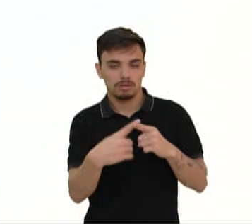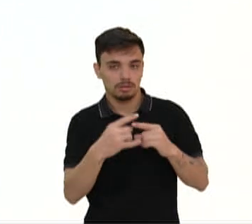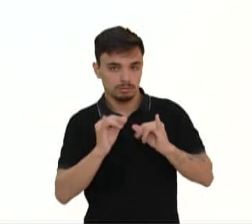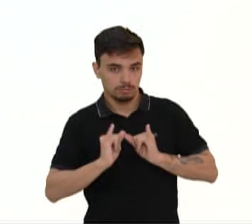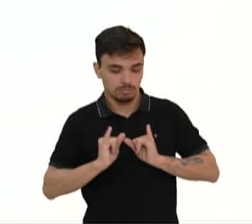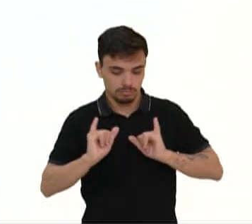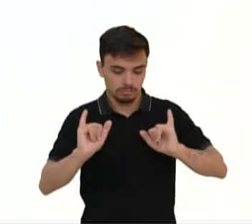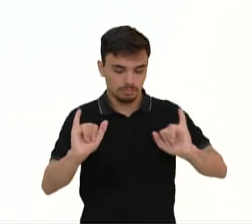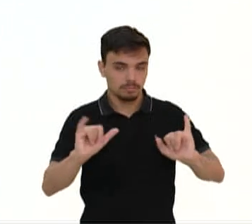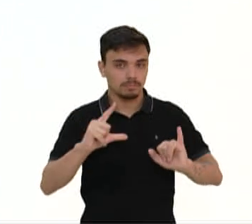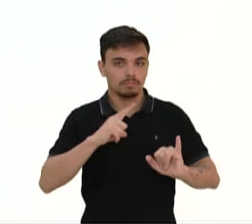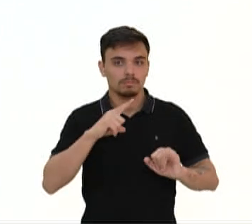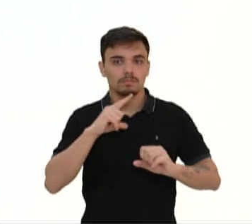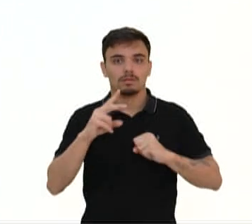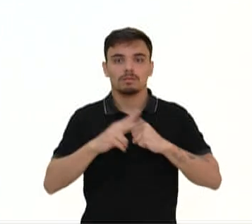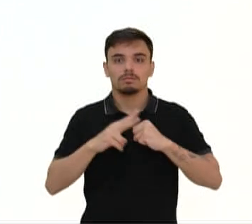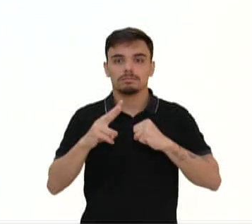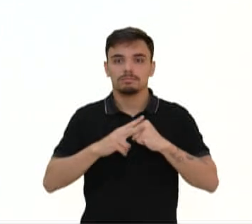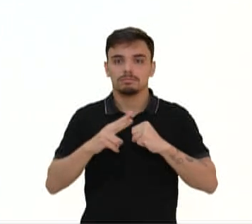notícia os verbos são